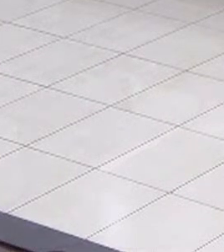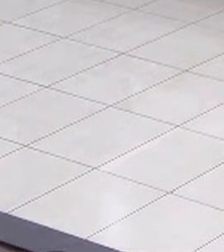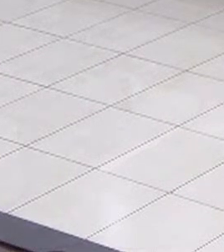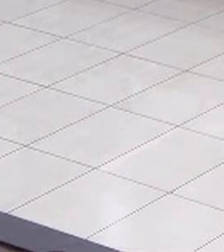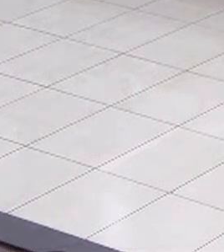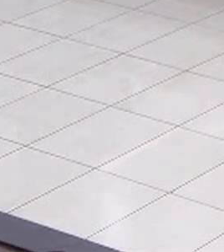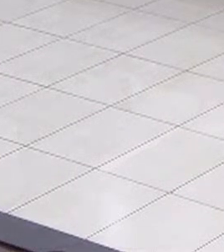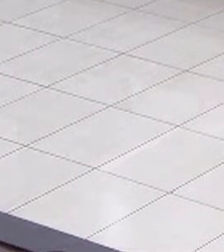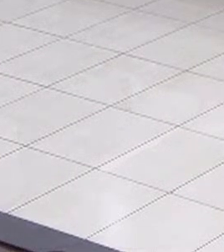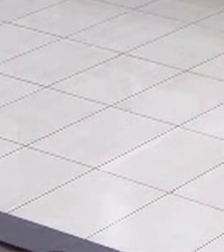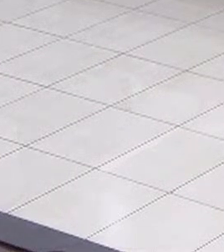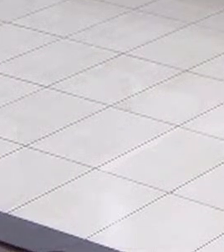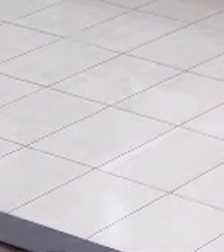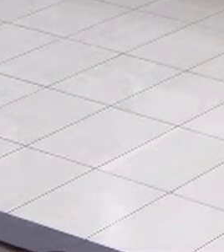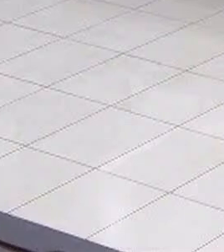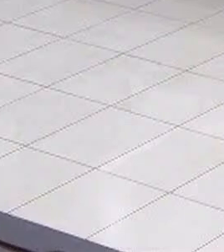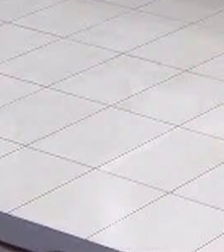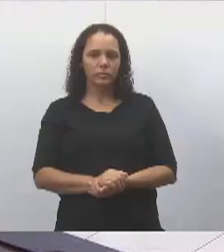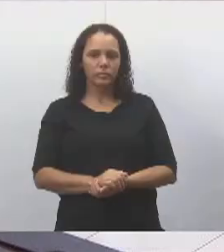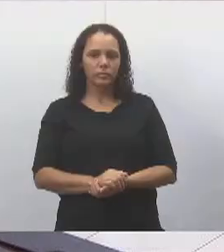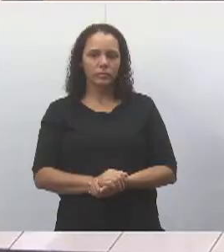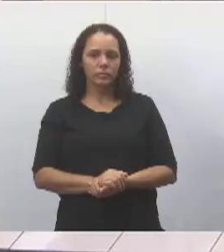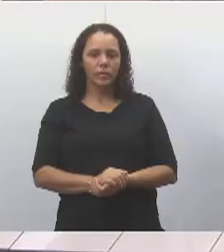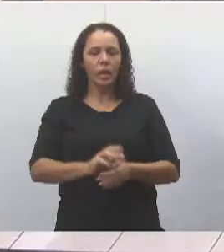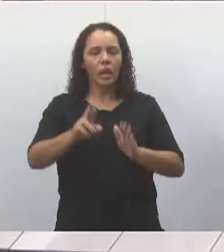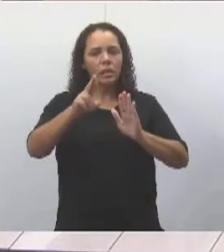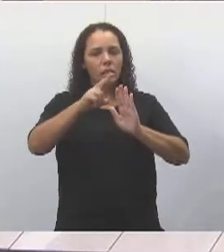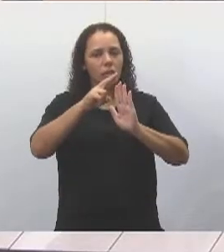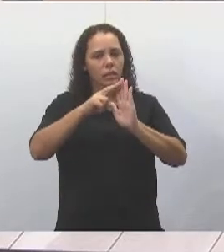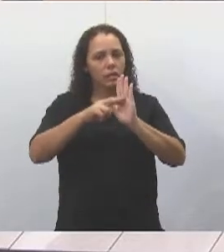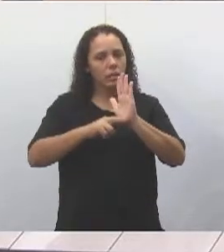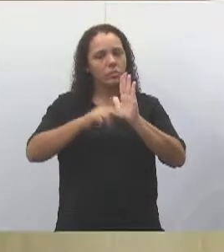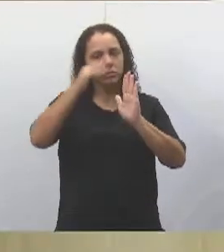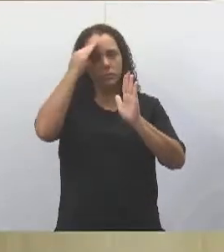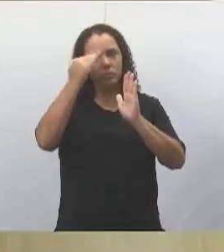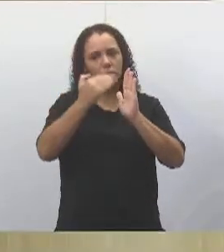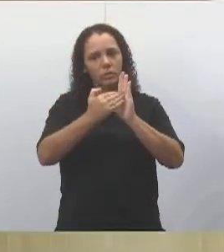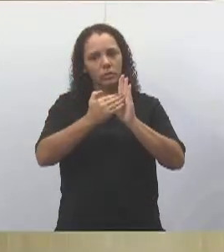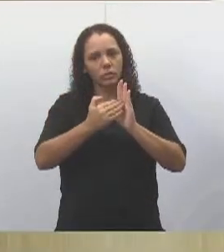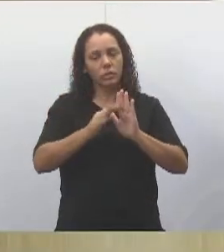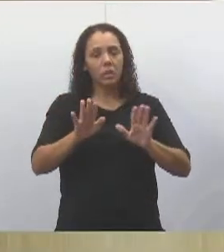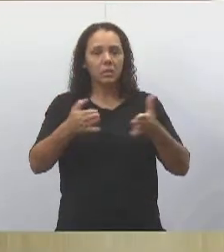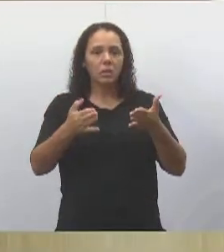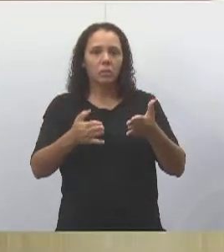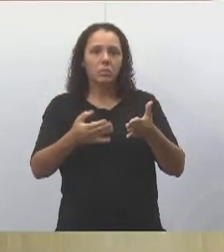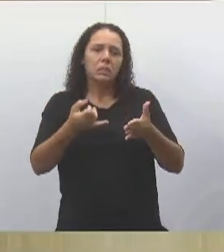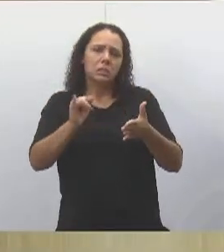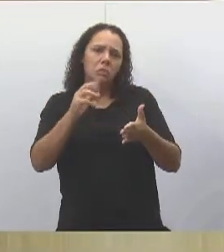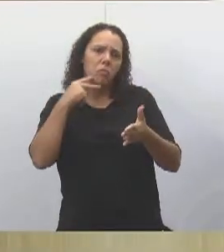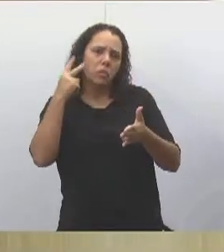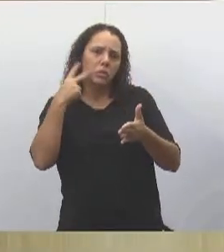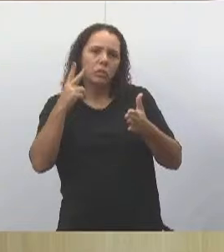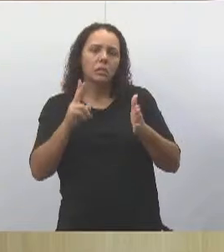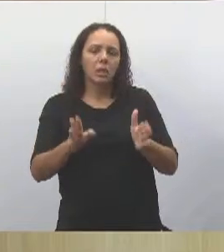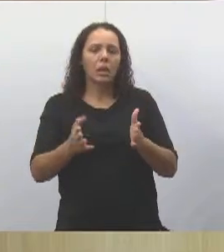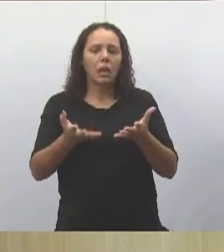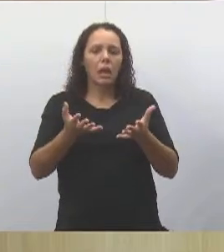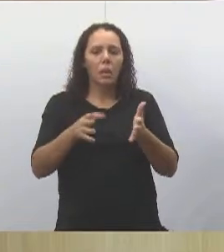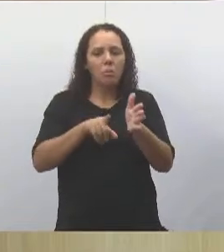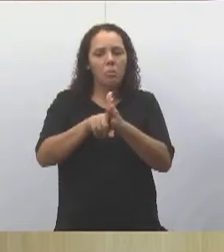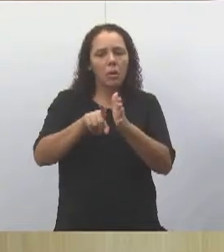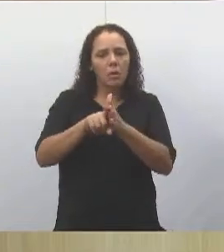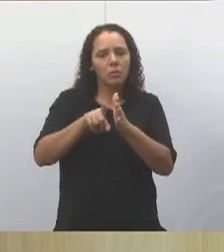Eu tenho um protocolo aqui, eu estou seguindo esse protocolo, né? Então, vereadores que queiram perguntar, depois daqui a pouco a gente abre